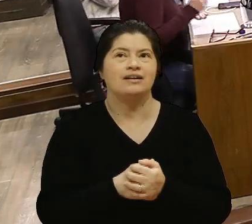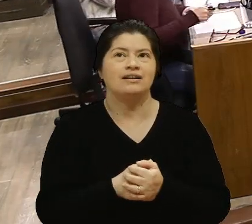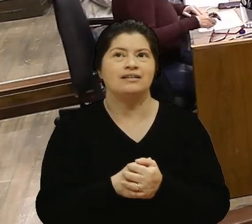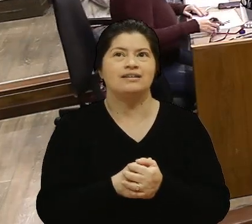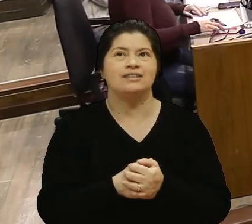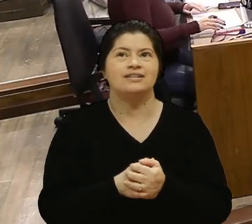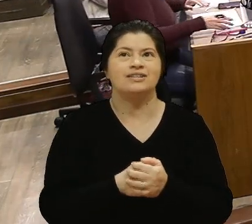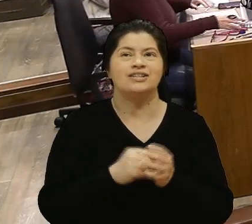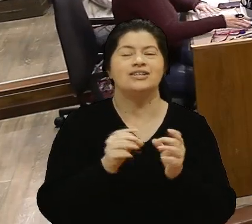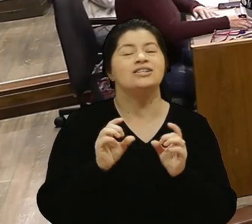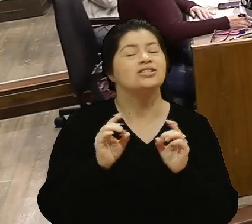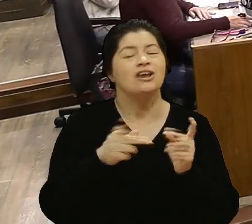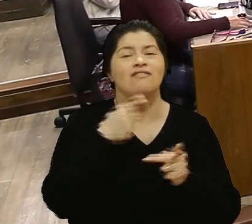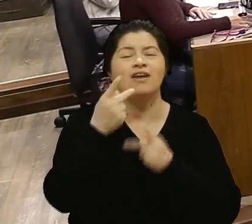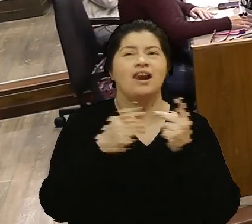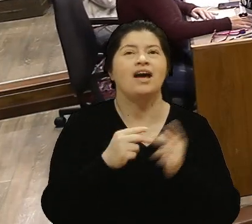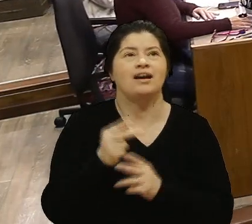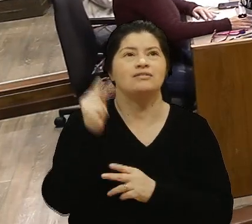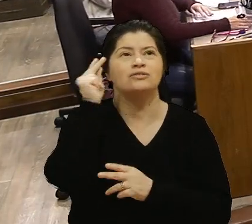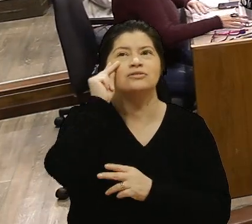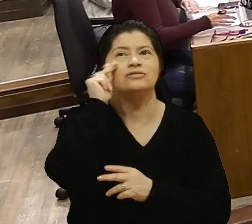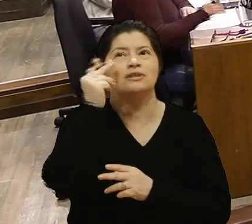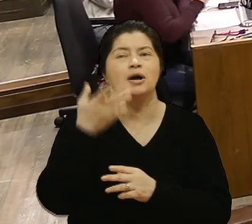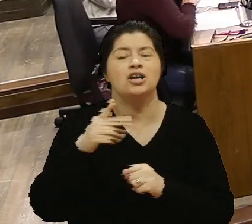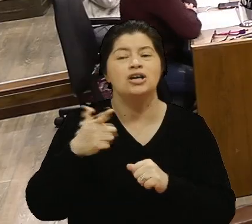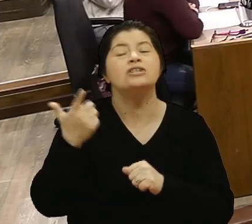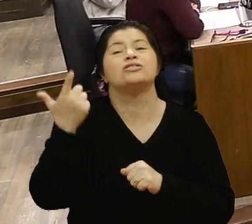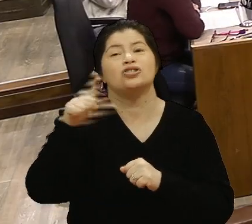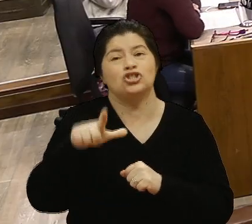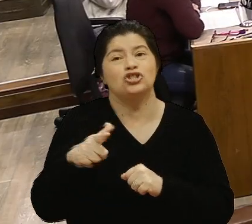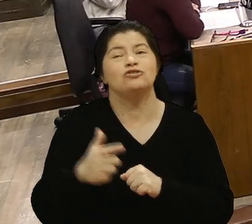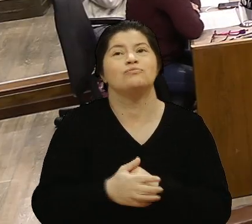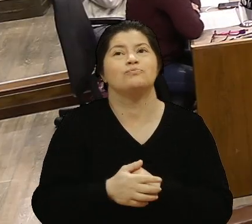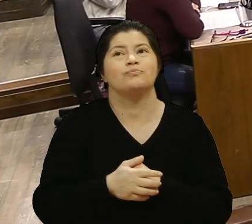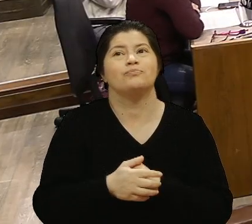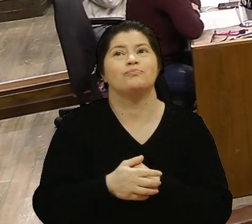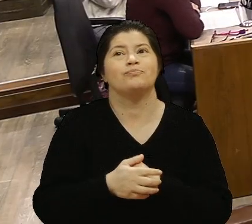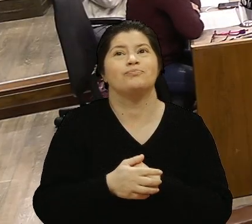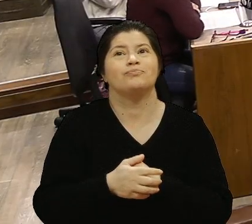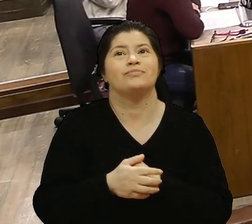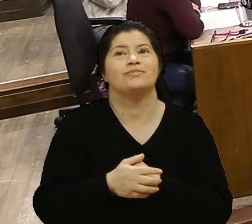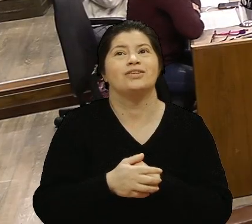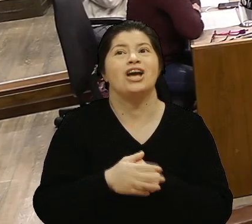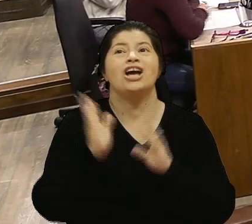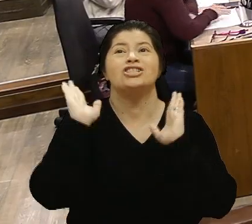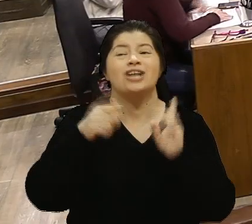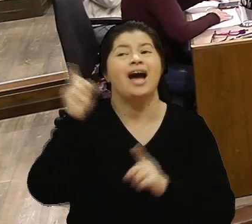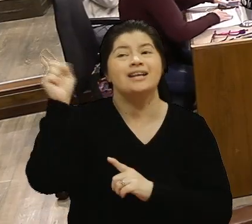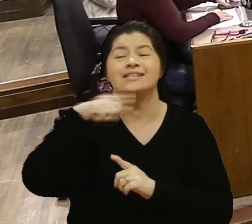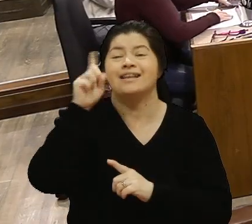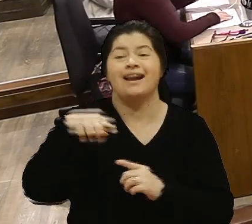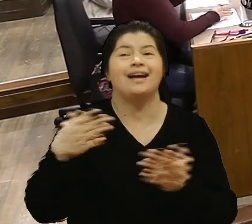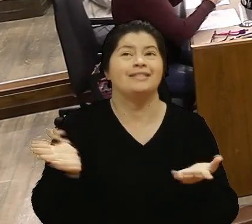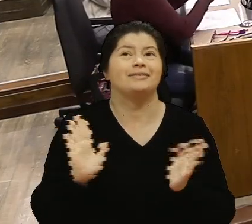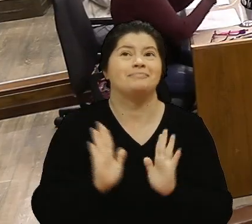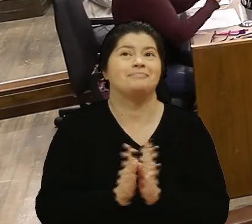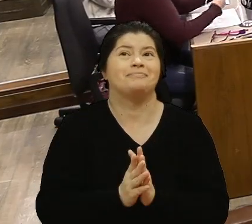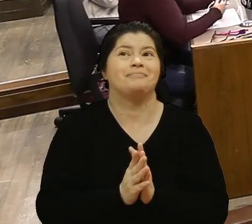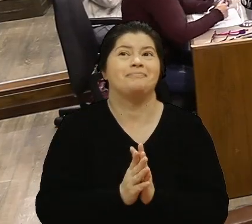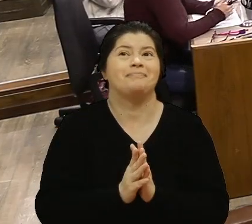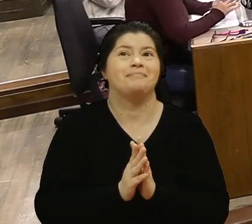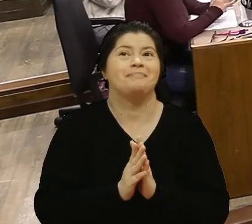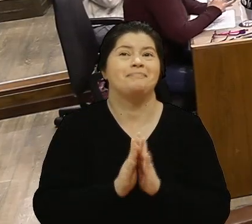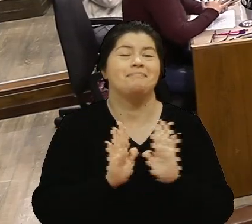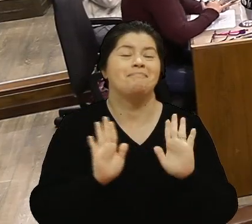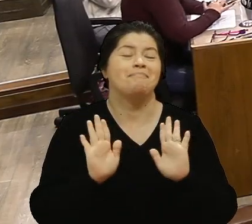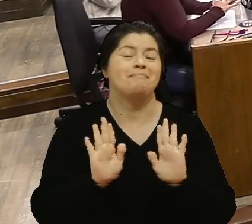Só falar, vereador Fantinel, que o senhor, mais uma vez, está certo. O senhor é incancelável, já foi cancelado uma vez e a parte boa é essa, nunca mais ninguém cancela, quando a gente